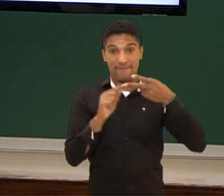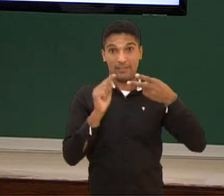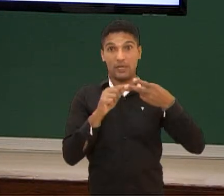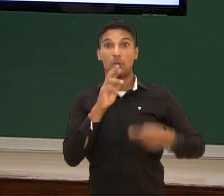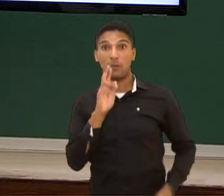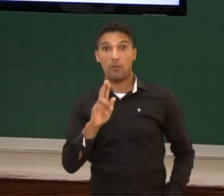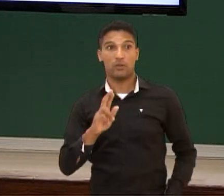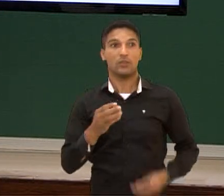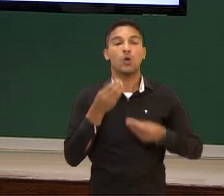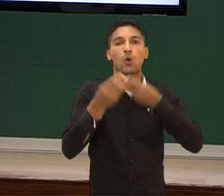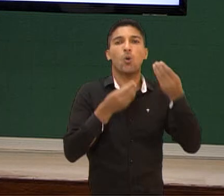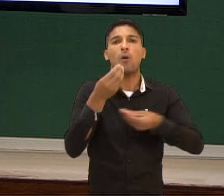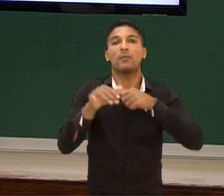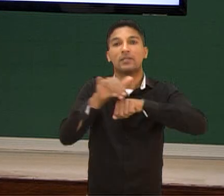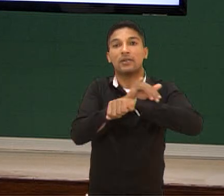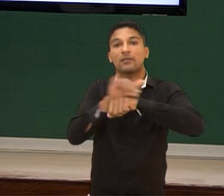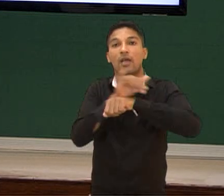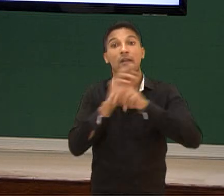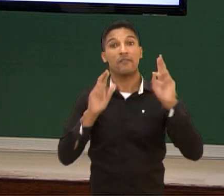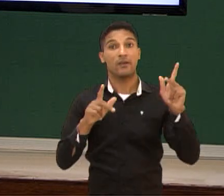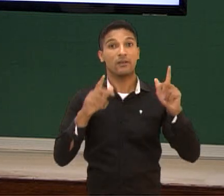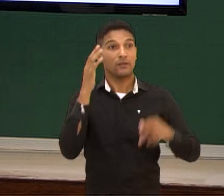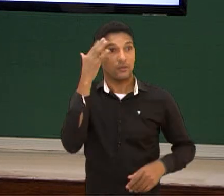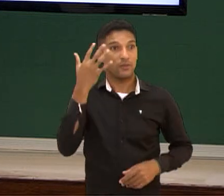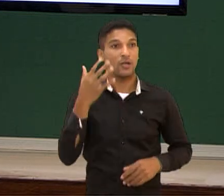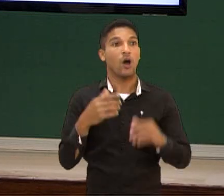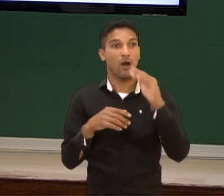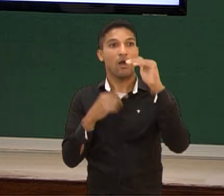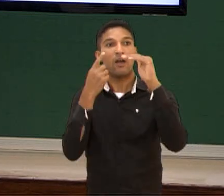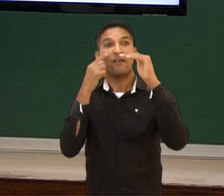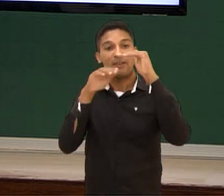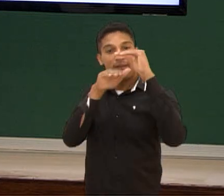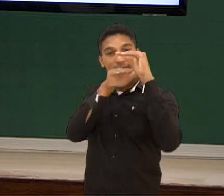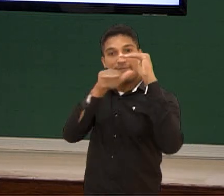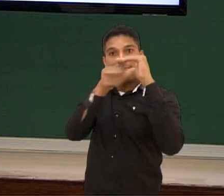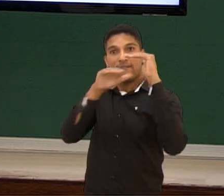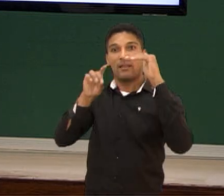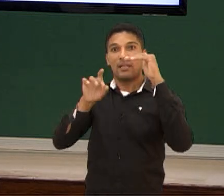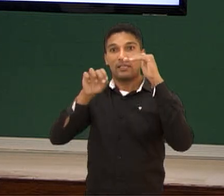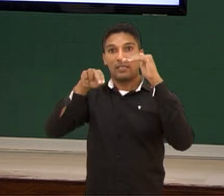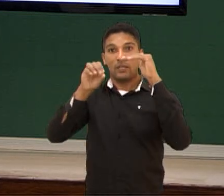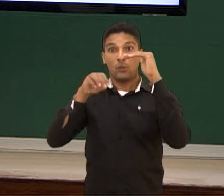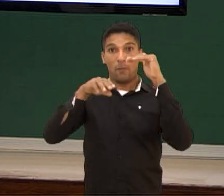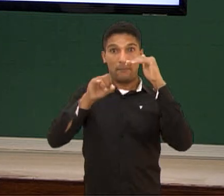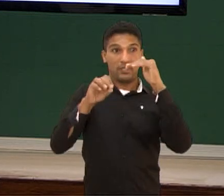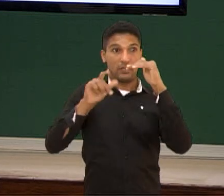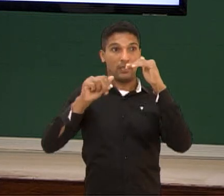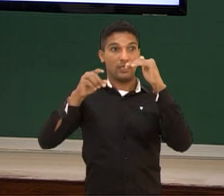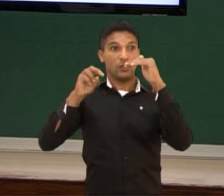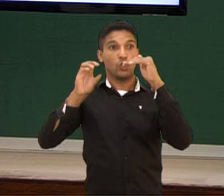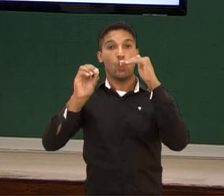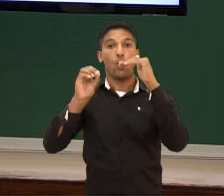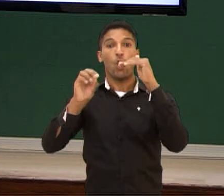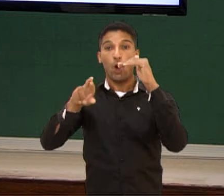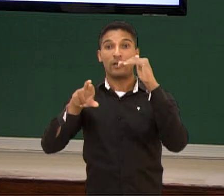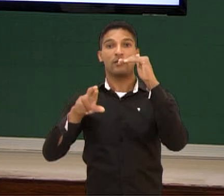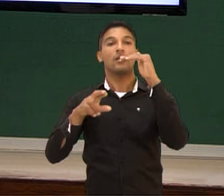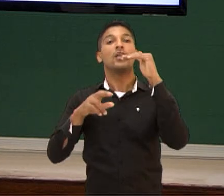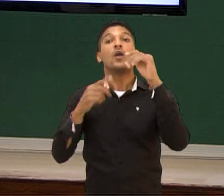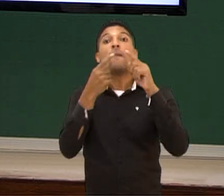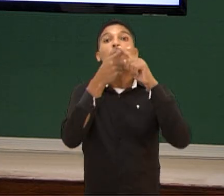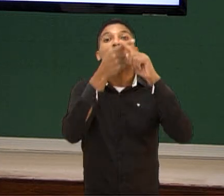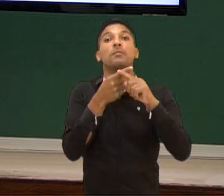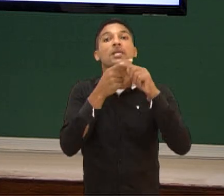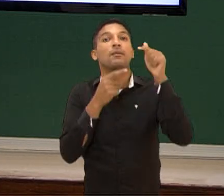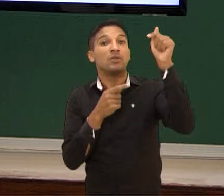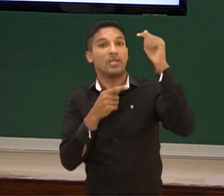forma de resolver. Eu vou fazer o quê? Pegar o meu denominador, vou multiplicar pela minha parte inteira, que é o 7, né?